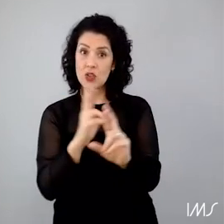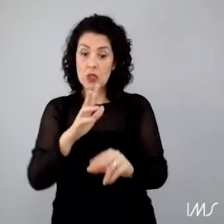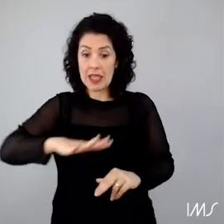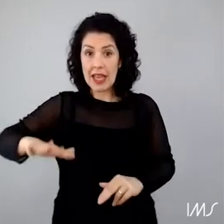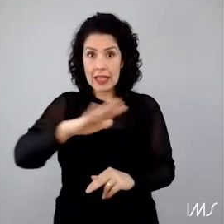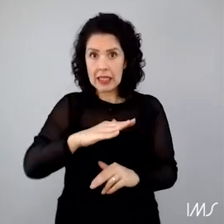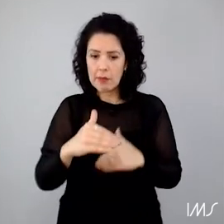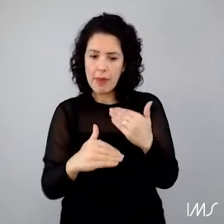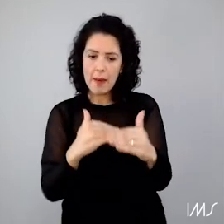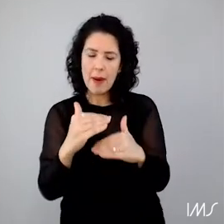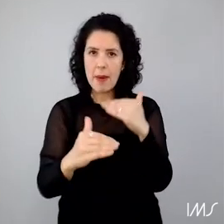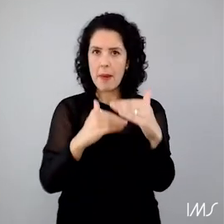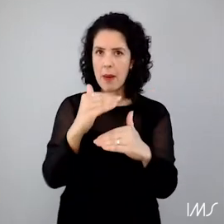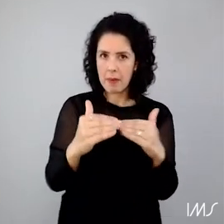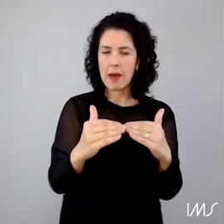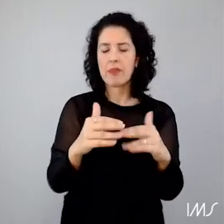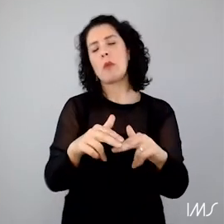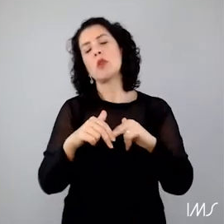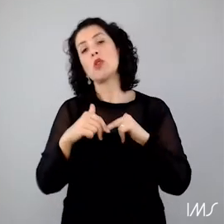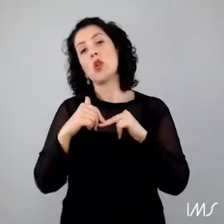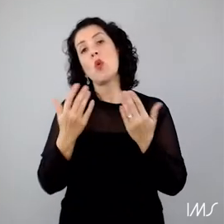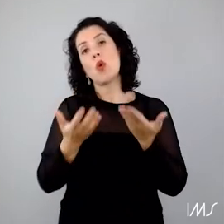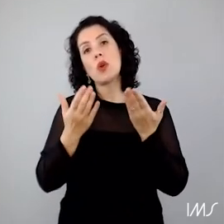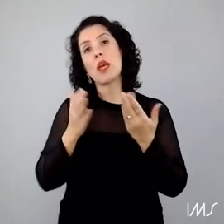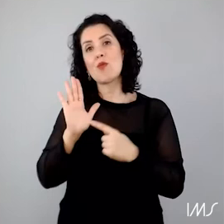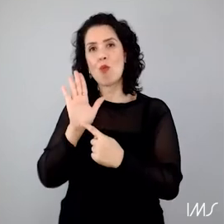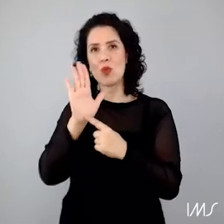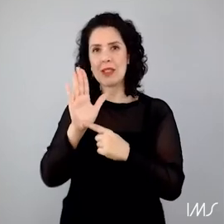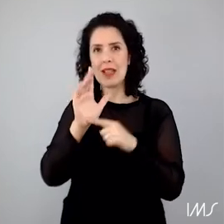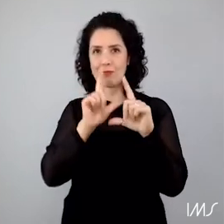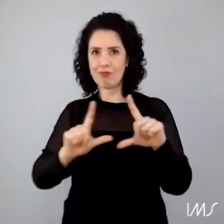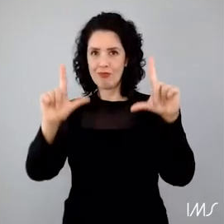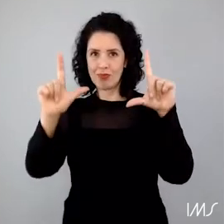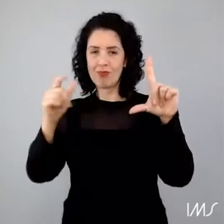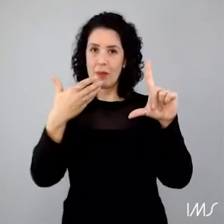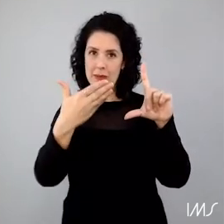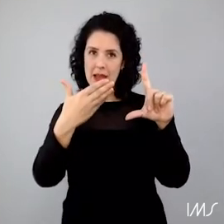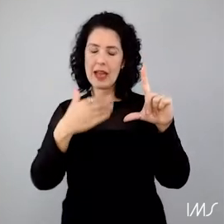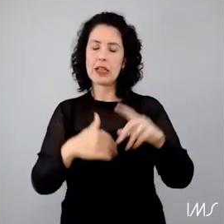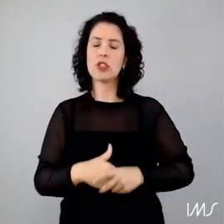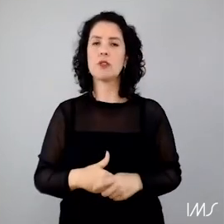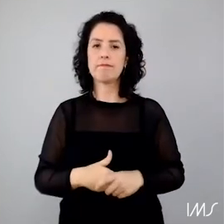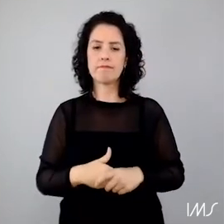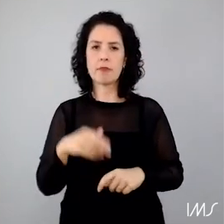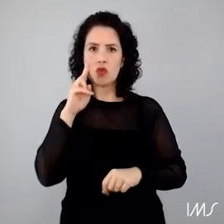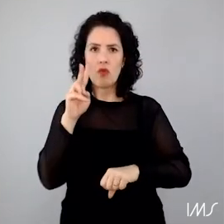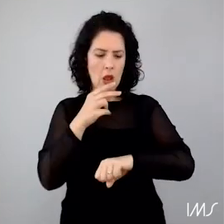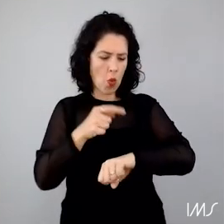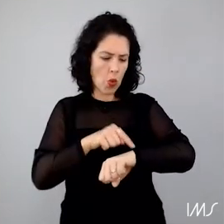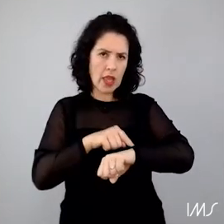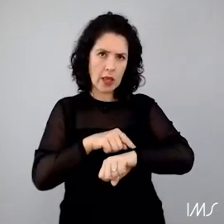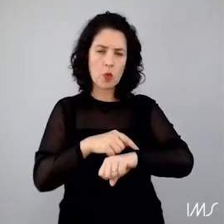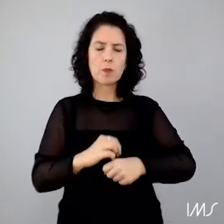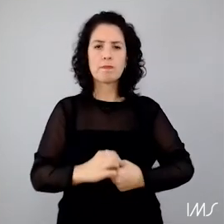estão em construção, né? E para isso eu queria passar só algumas imagens, olhando aqui o meu tempo, que também já está acabando.